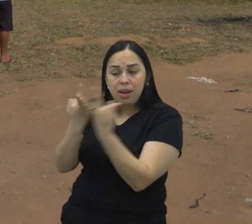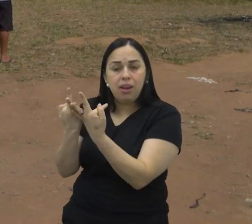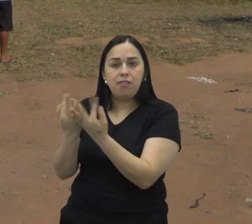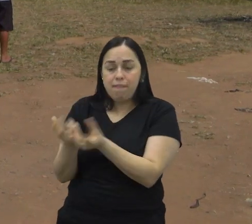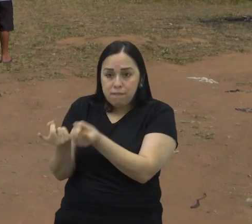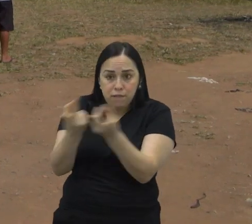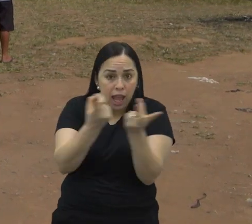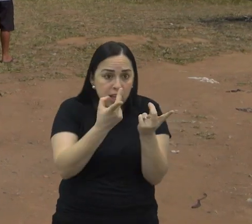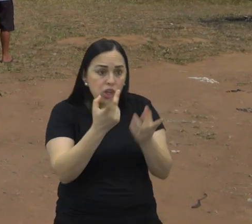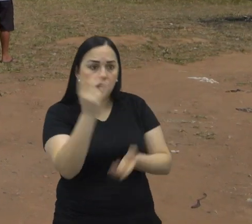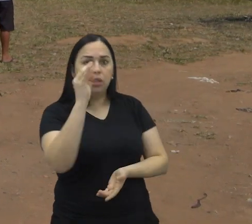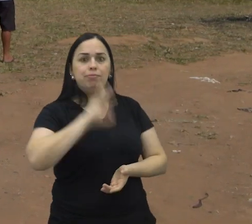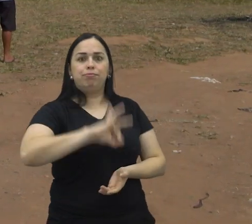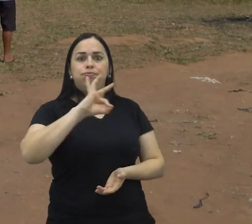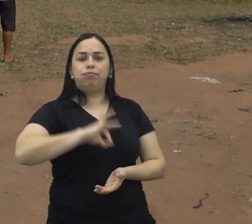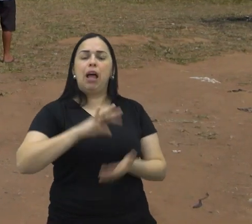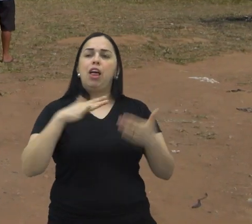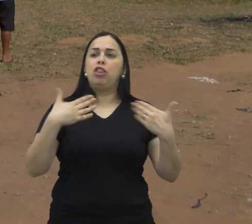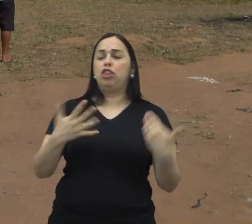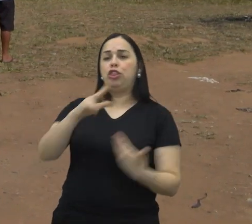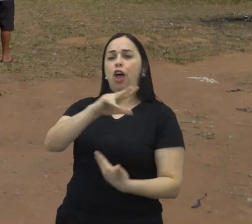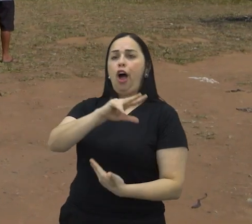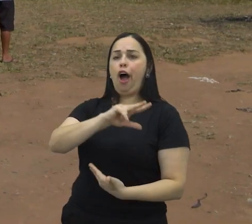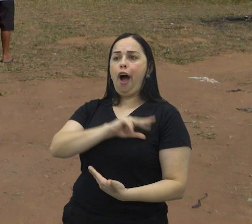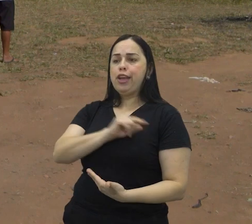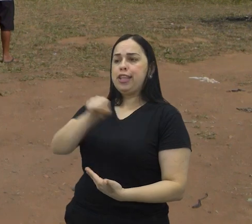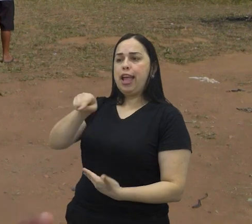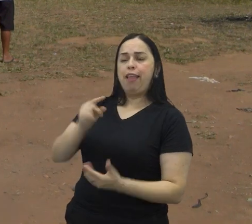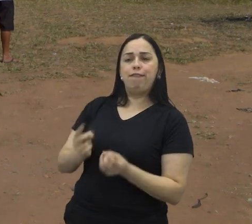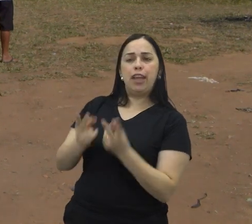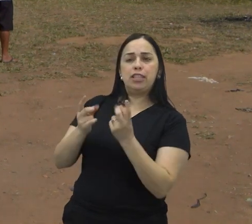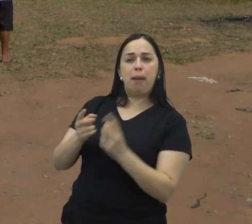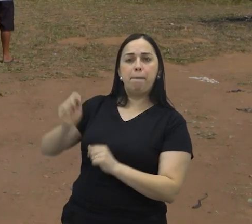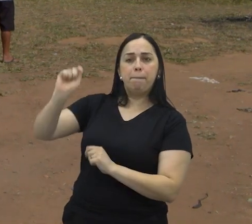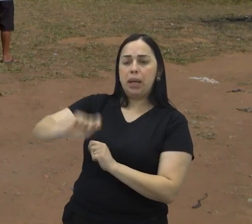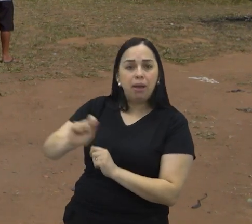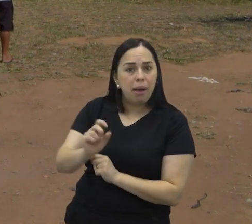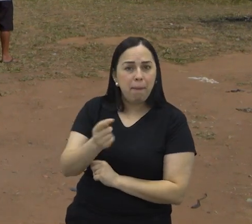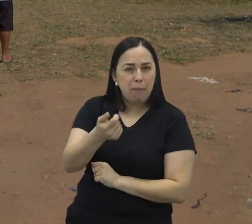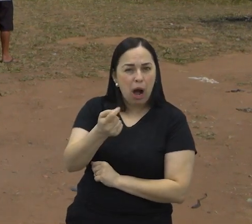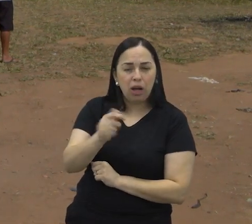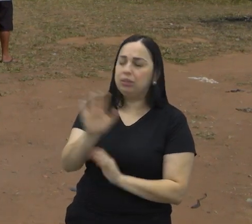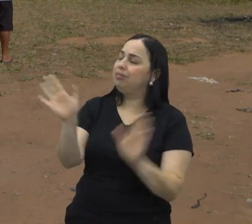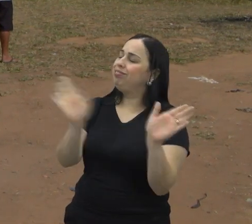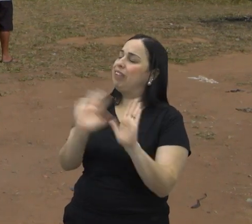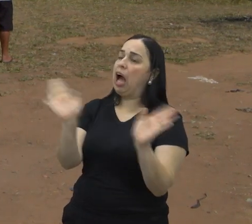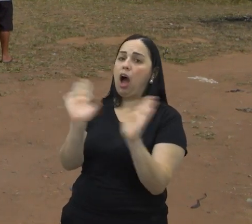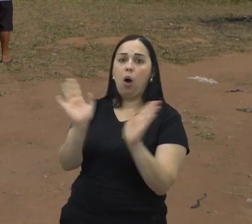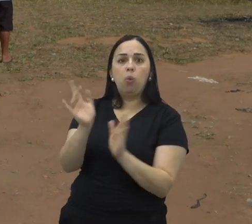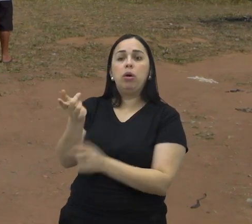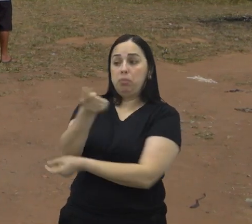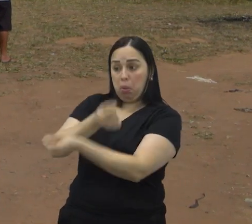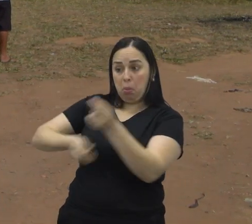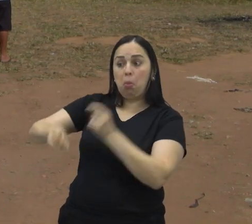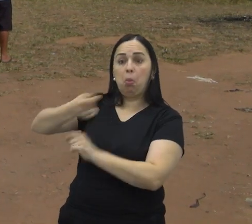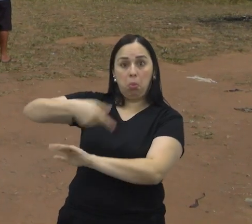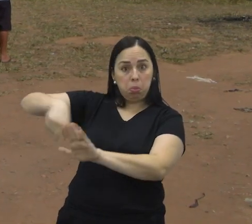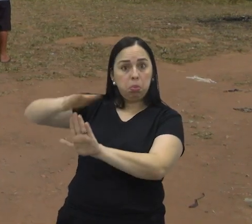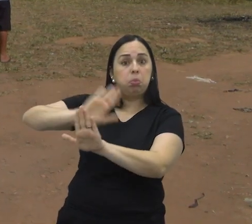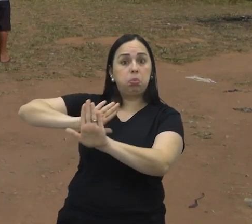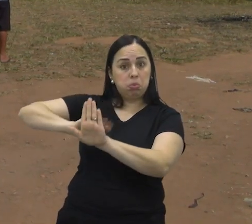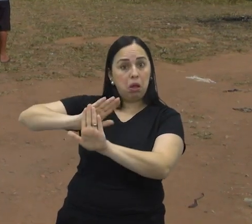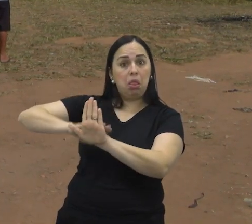pipa para a sobrevivência. Então, assim, quando a gente fala, nossa, o cara vende só uma pipa ali, você acha que pouco? Não, nós estamos falando de muito dinheiro